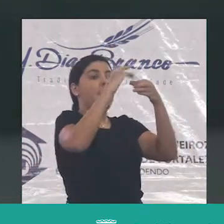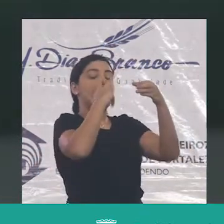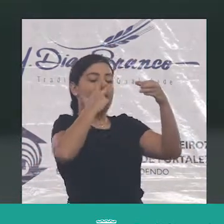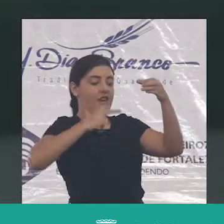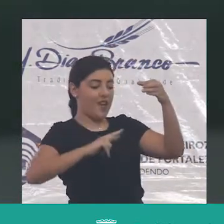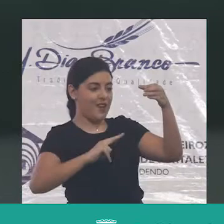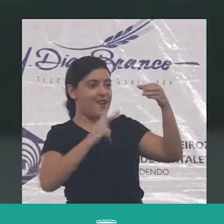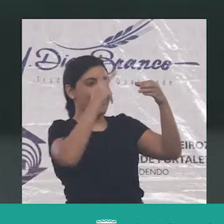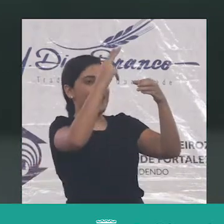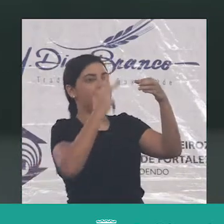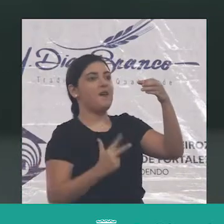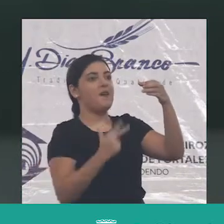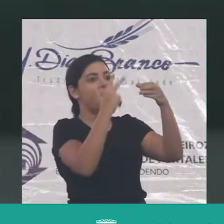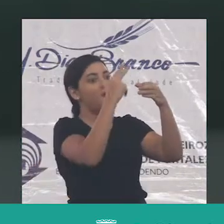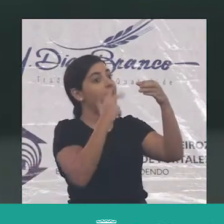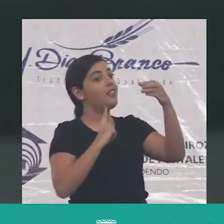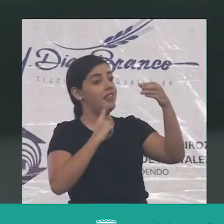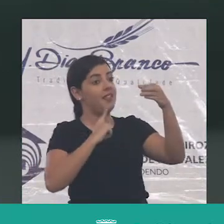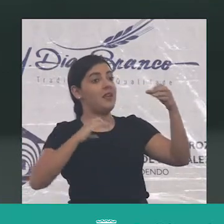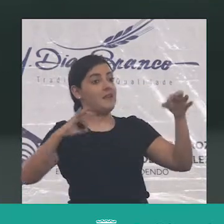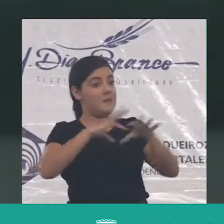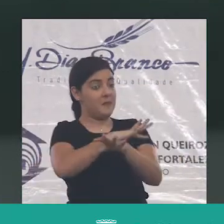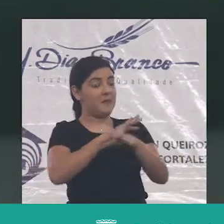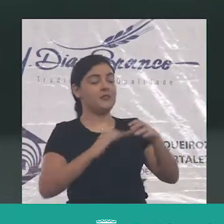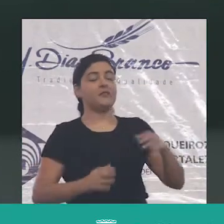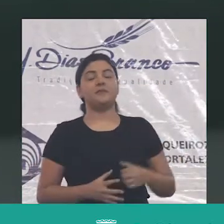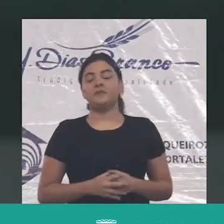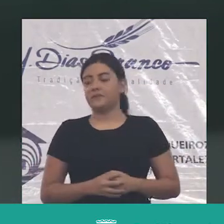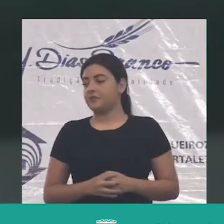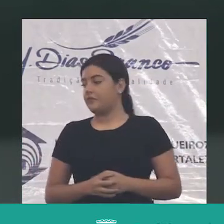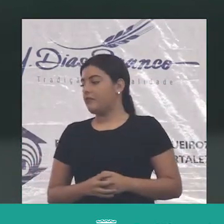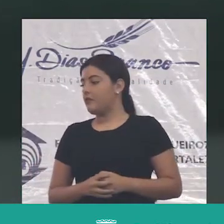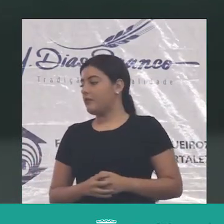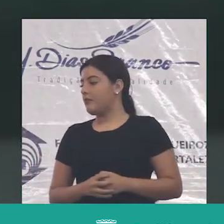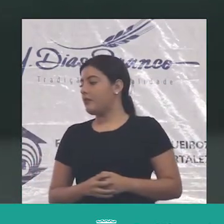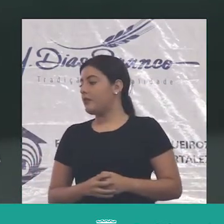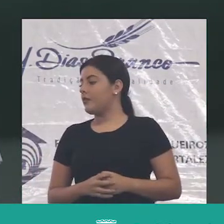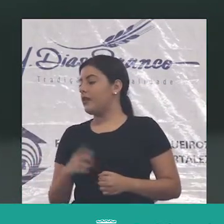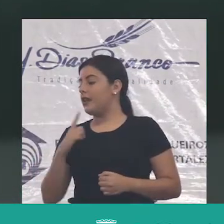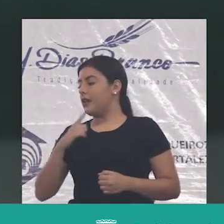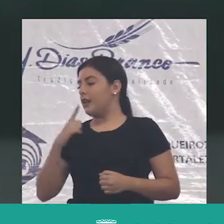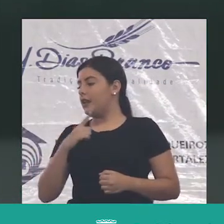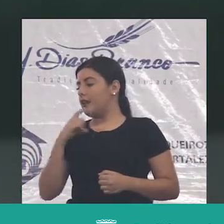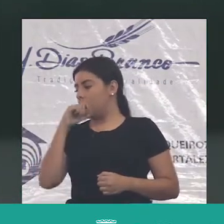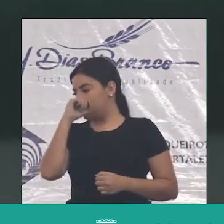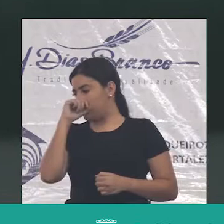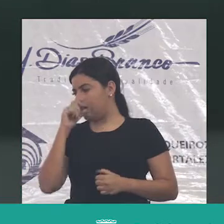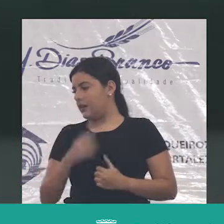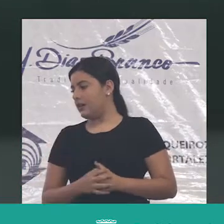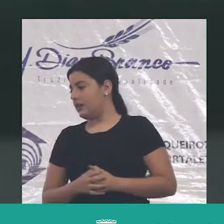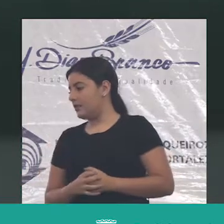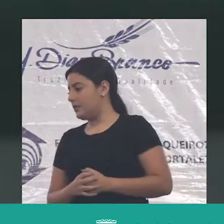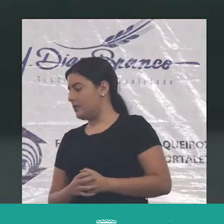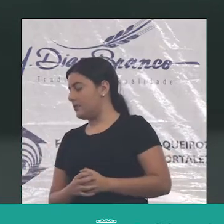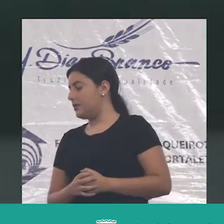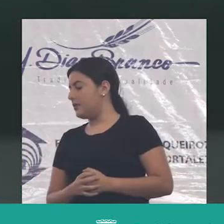paralelas e também vão ser o quê? Iguais. Só que na aresta tem um